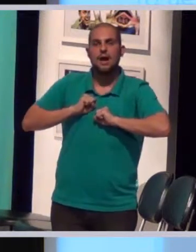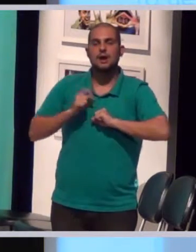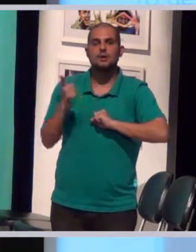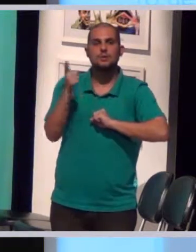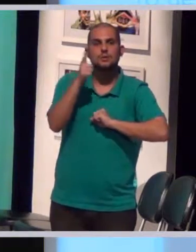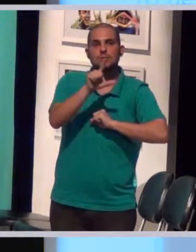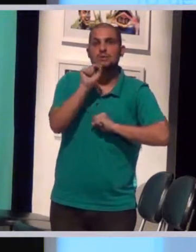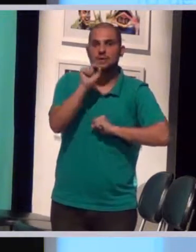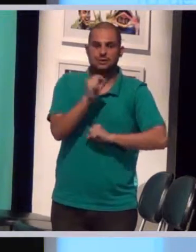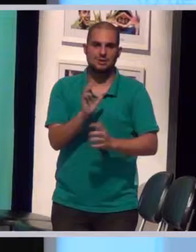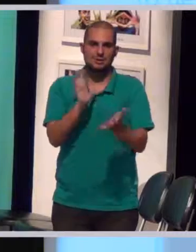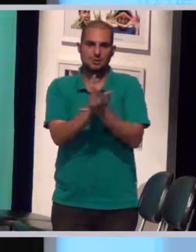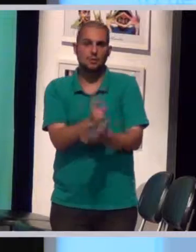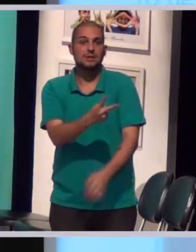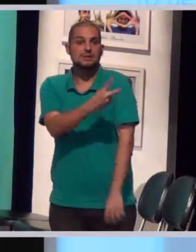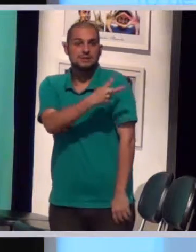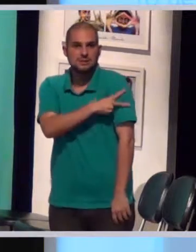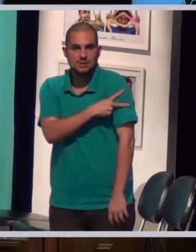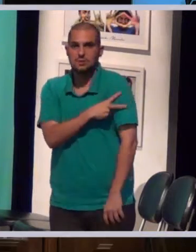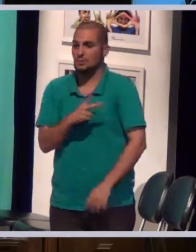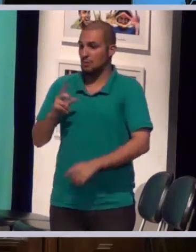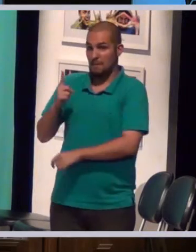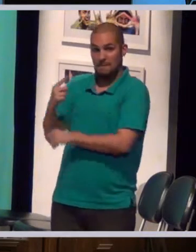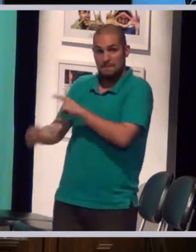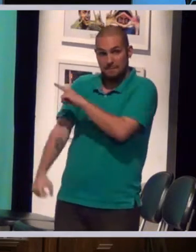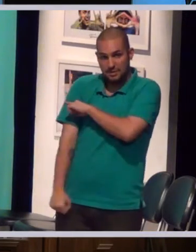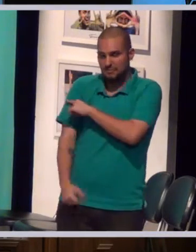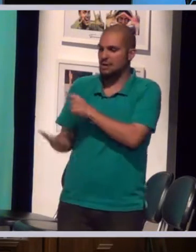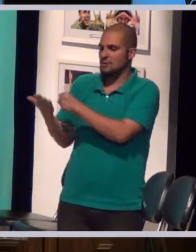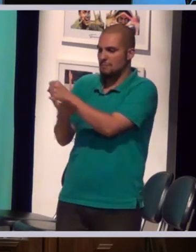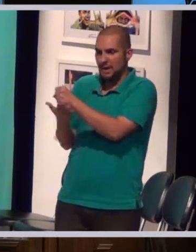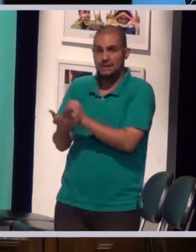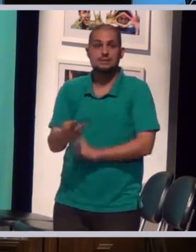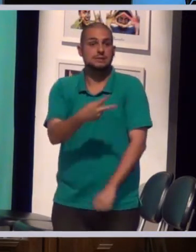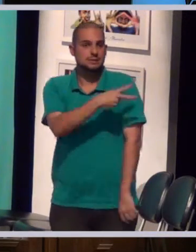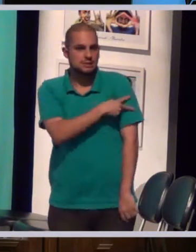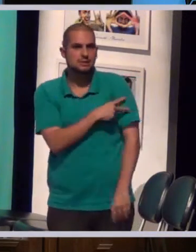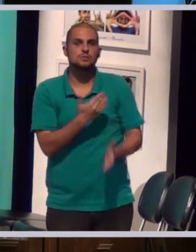para, a partir do 2º ano, já mostrar uma evolução na memória.